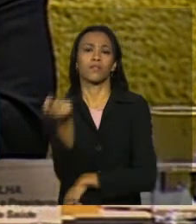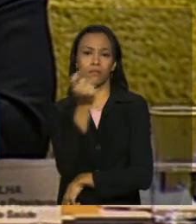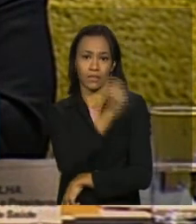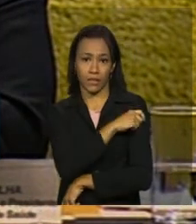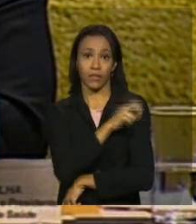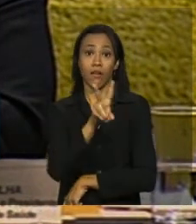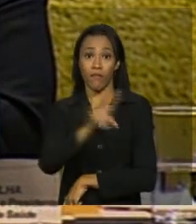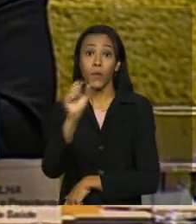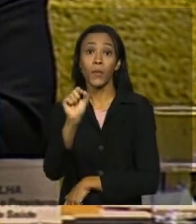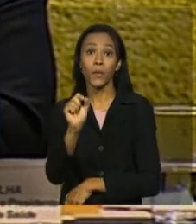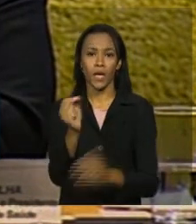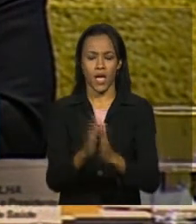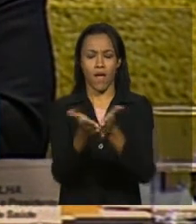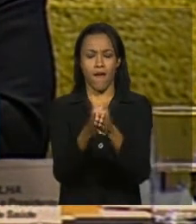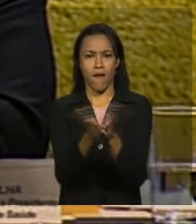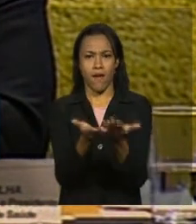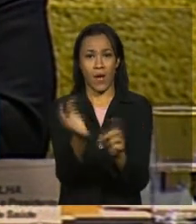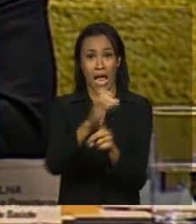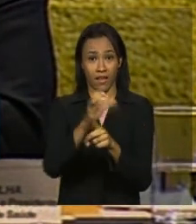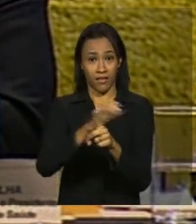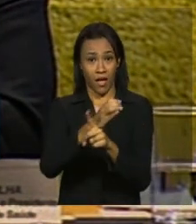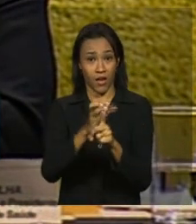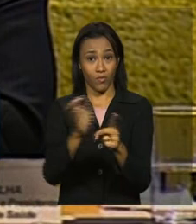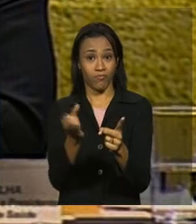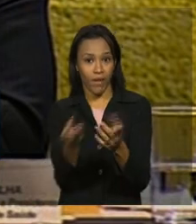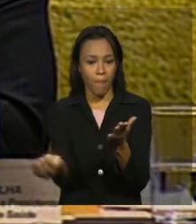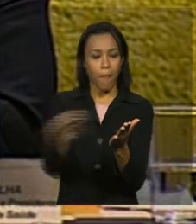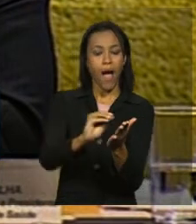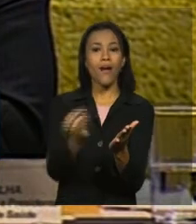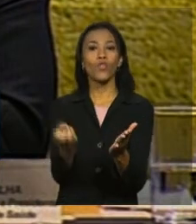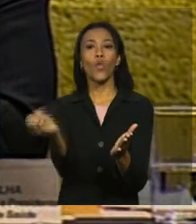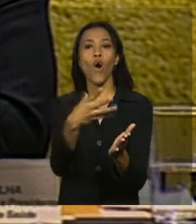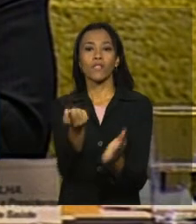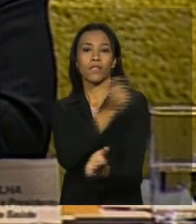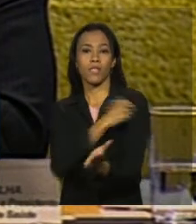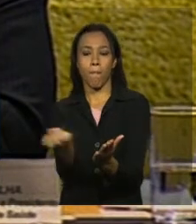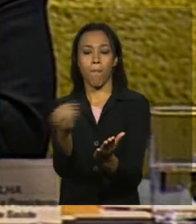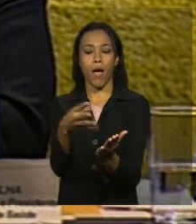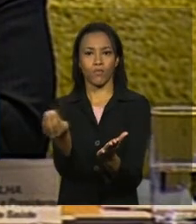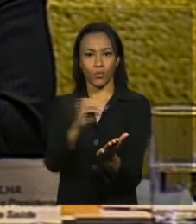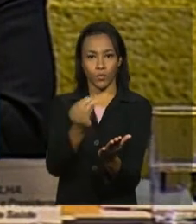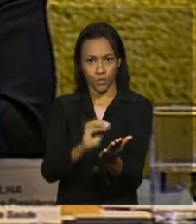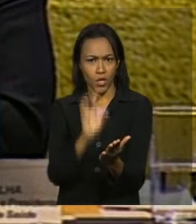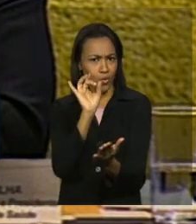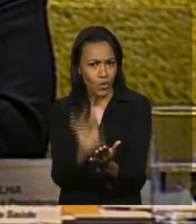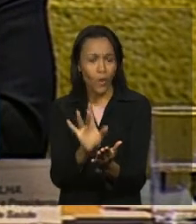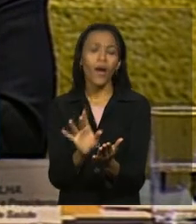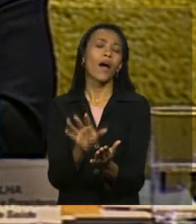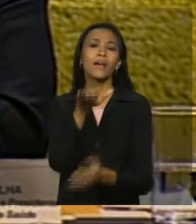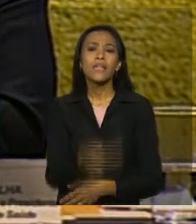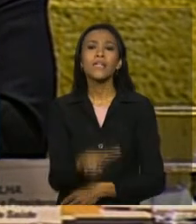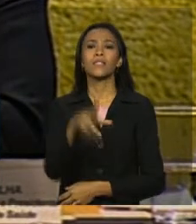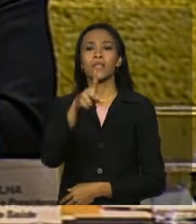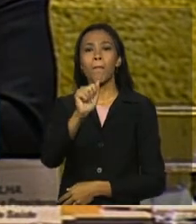a atualização do calendário vacinal não só se a criança tiver indicação de receber a pólio